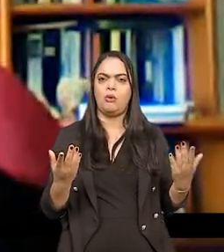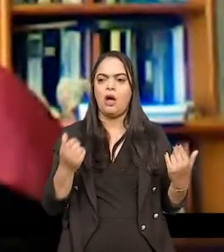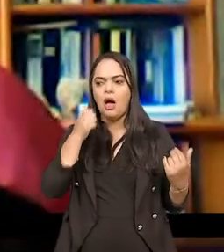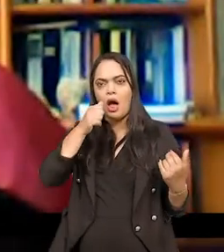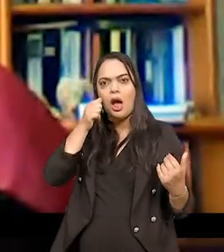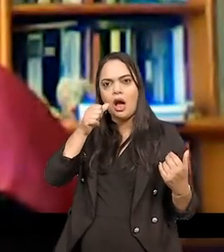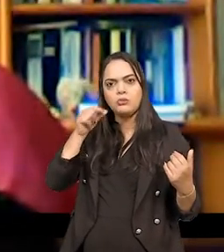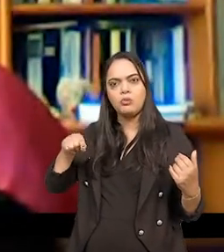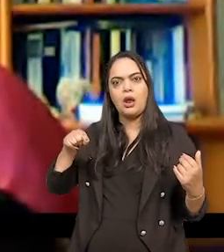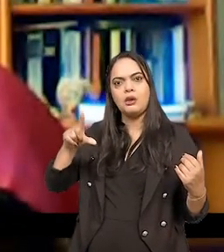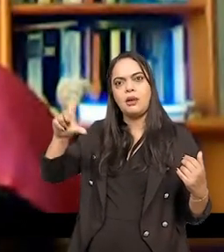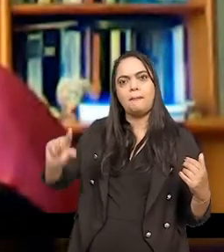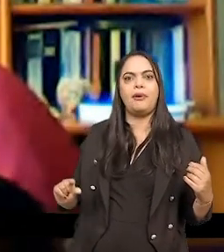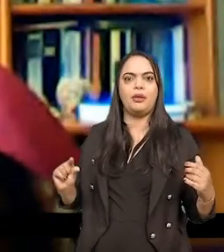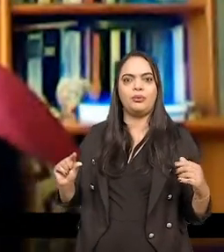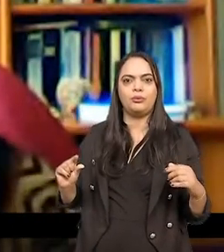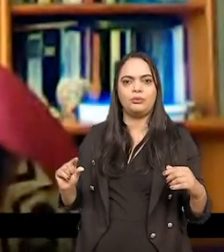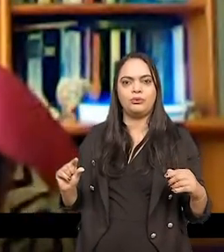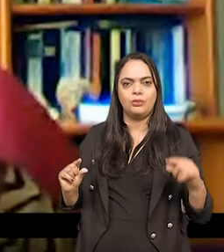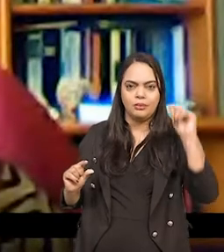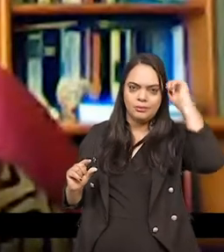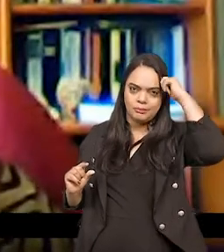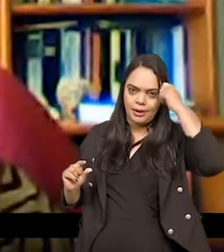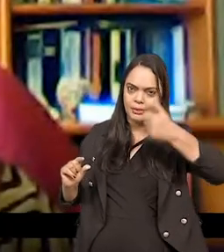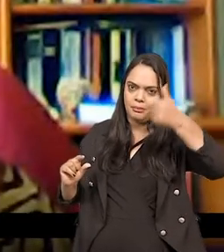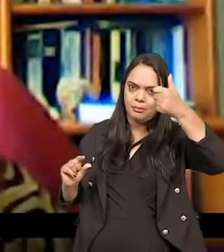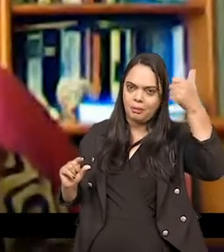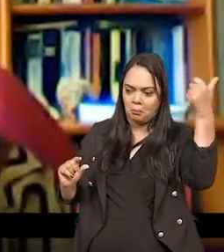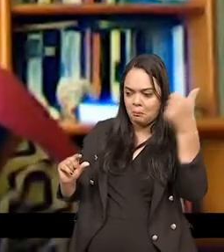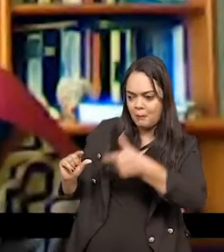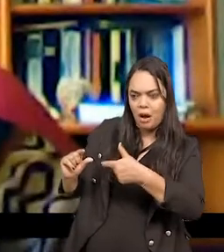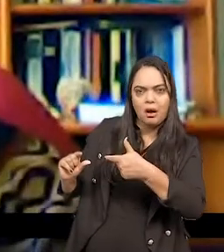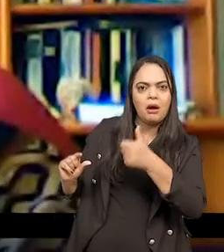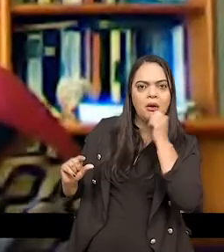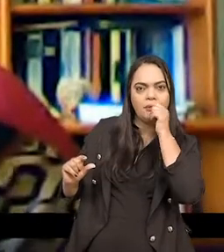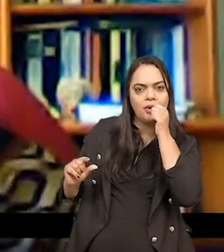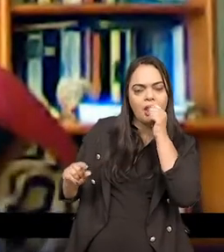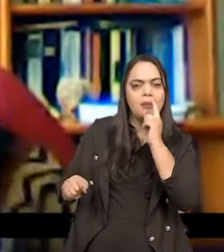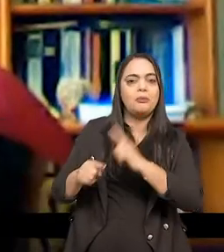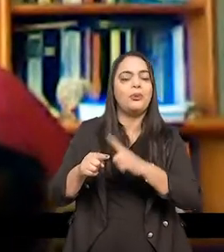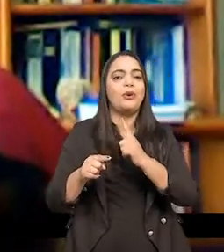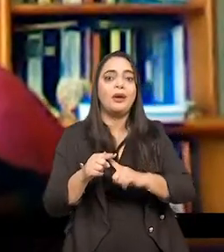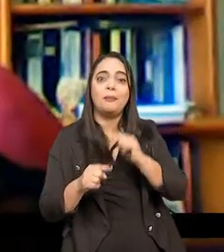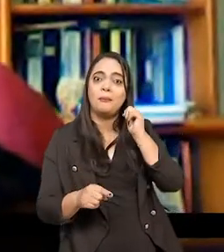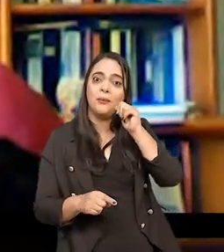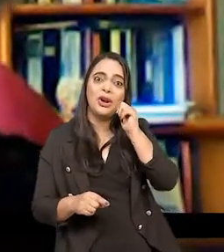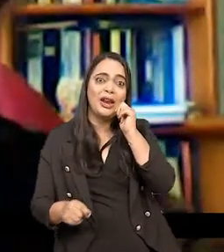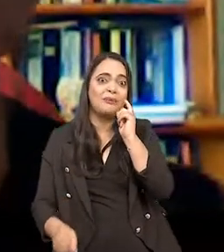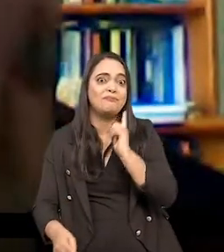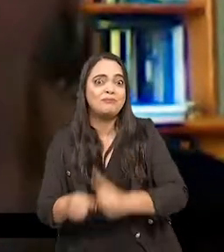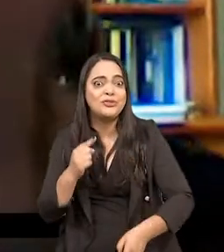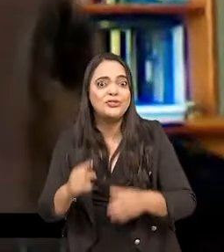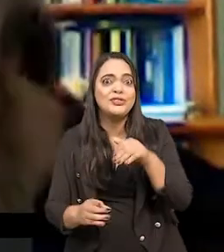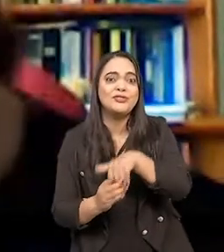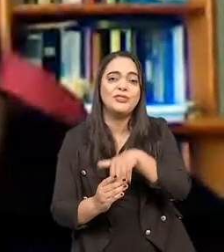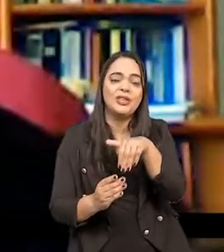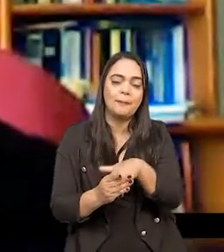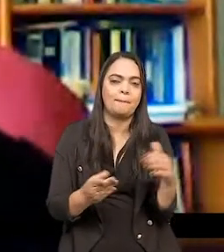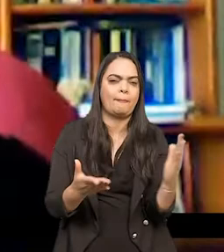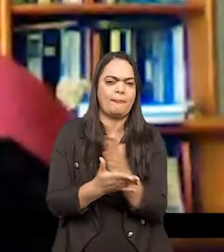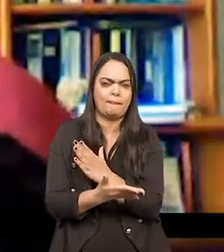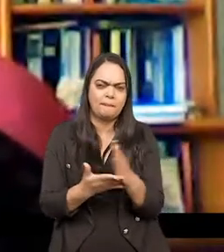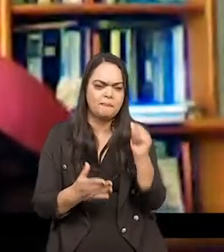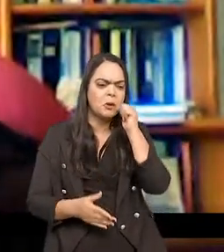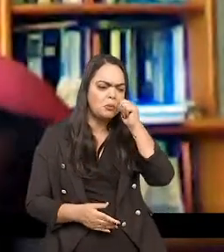valiam menos ainda. Elas simplesmente não podiam votar. Algumas foram à frente, foram